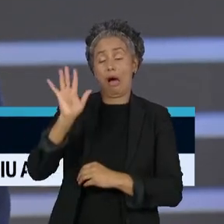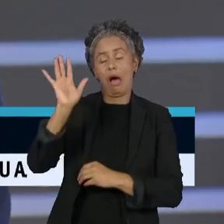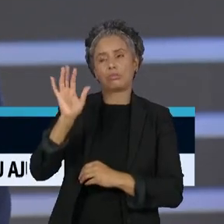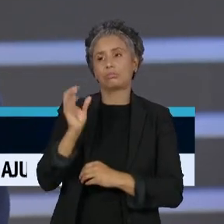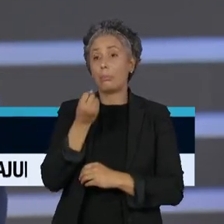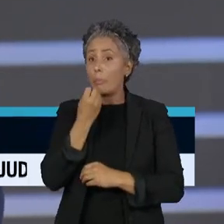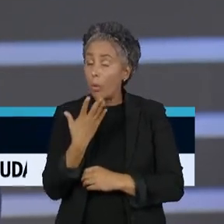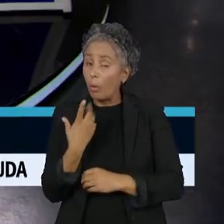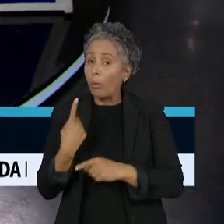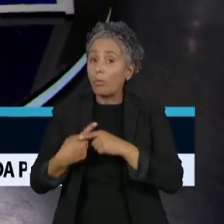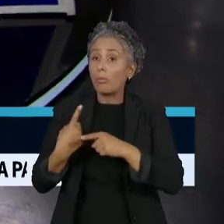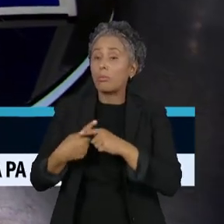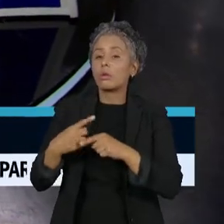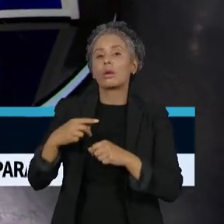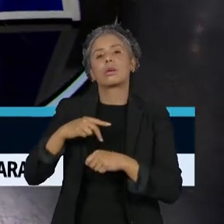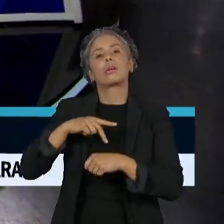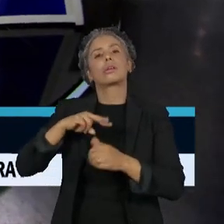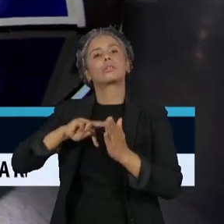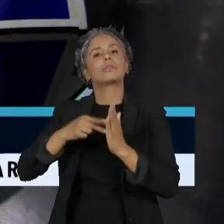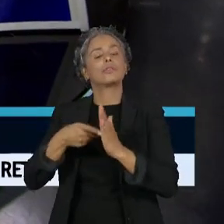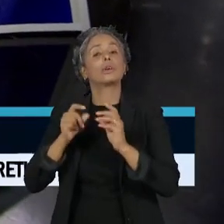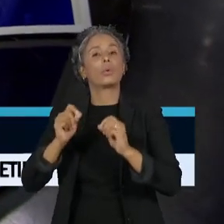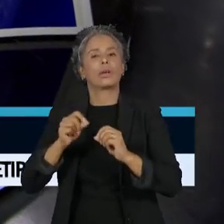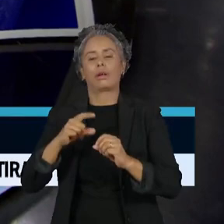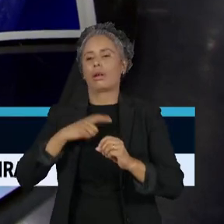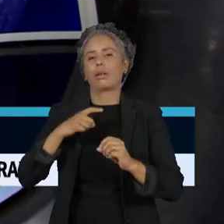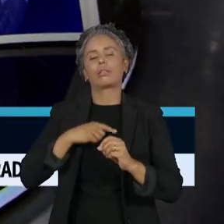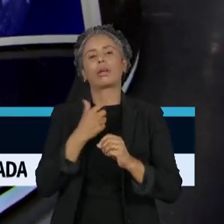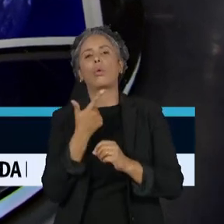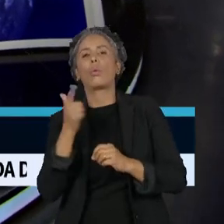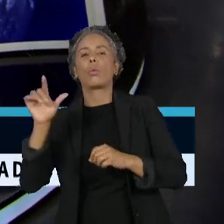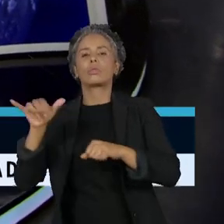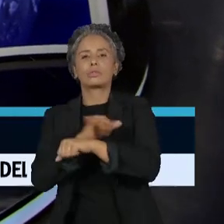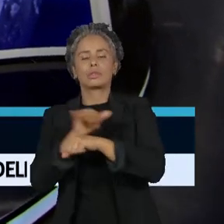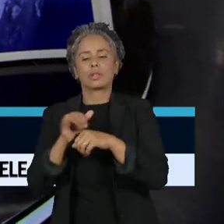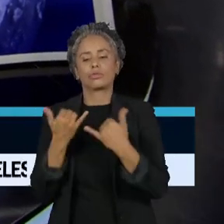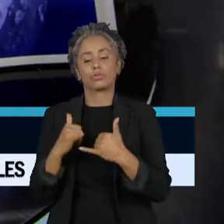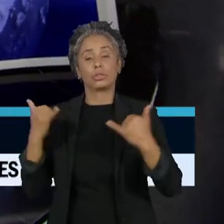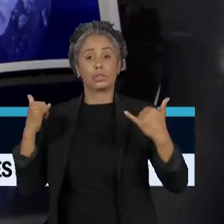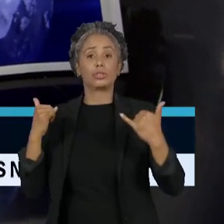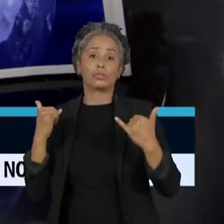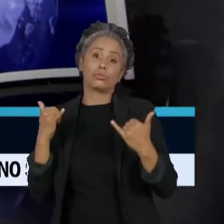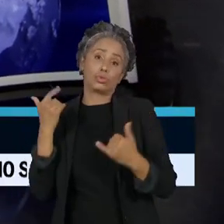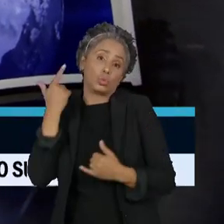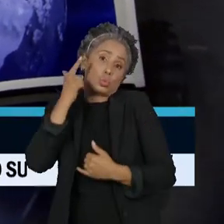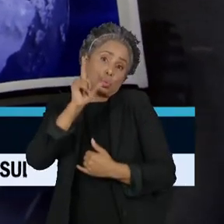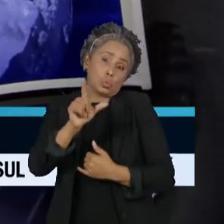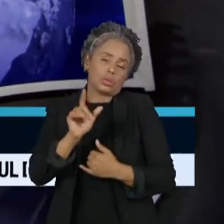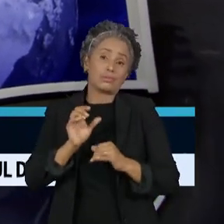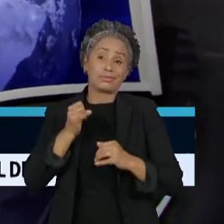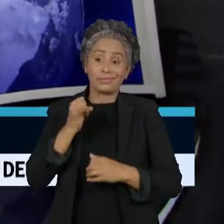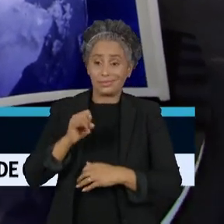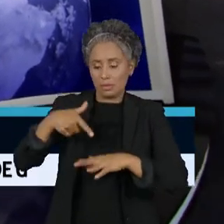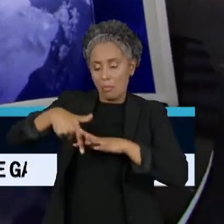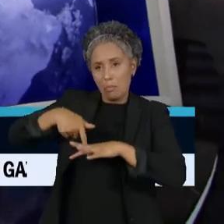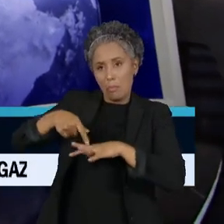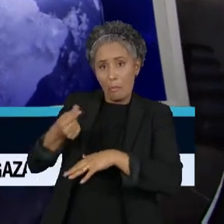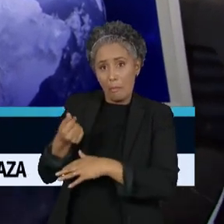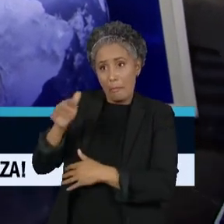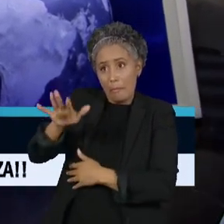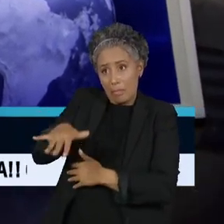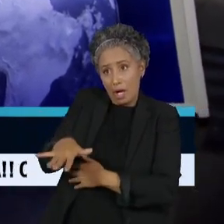a competitividade das outras fontes de energia renováveis. Quer dizer, quando o petróleo é muito barato, quer